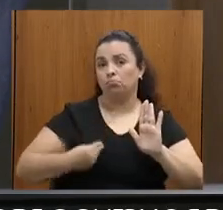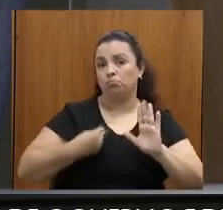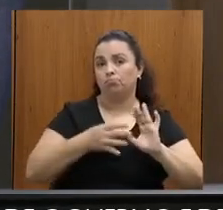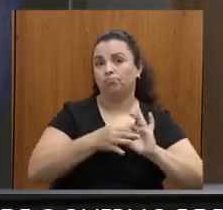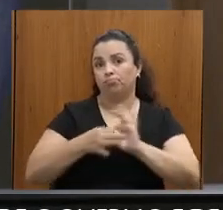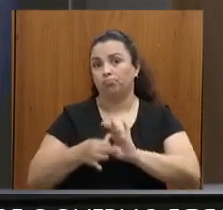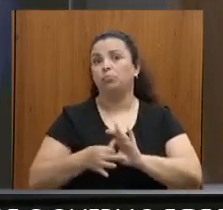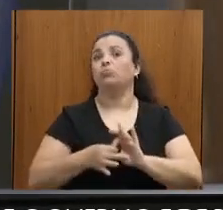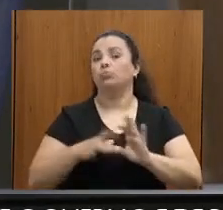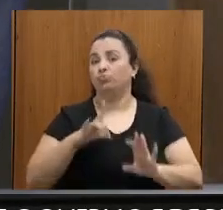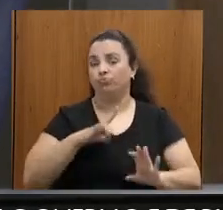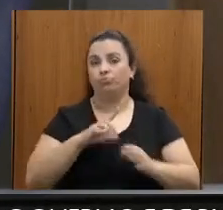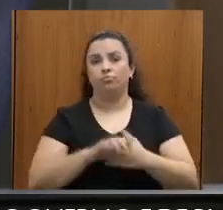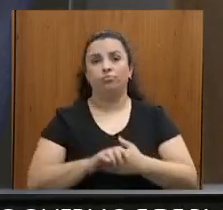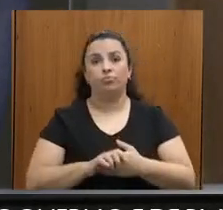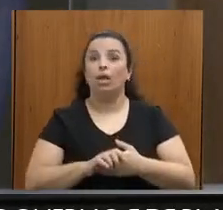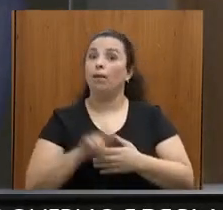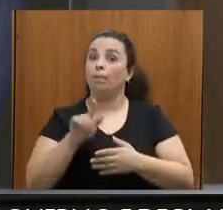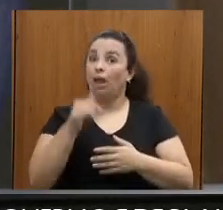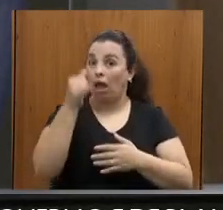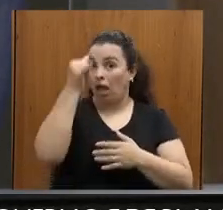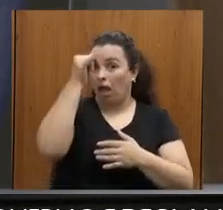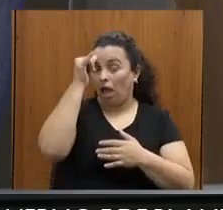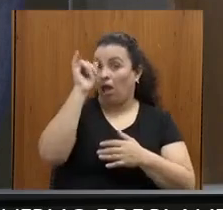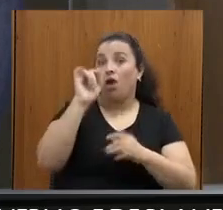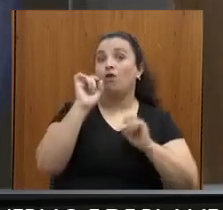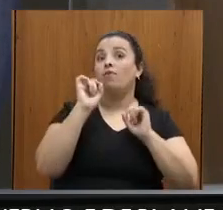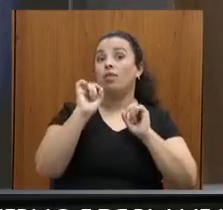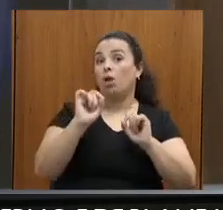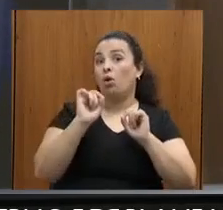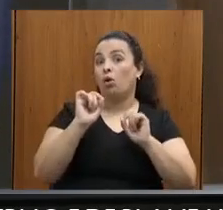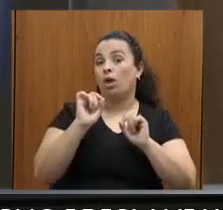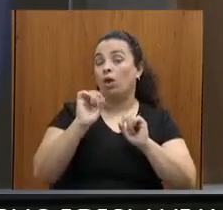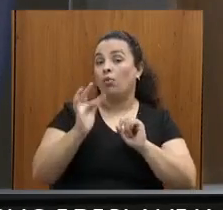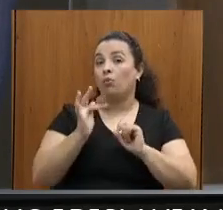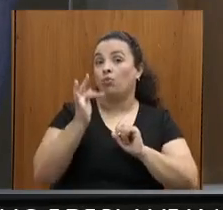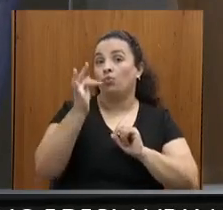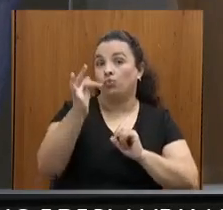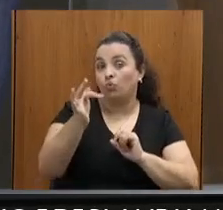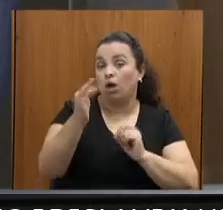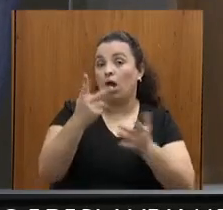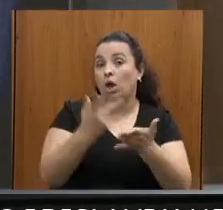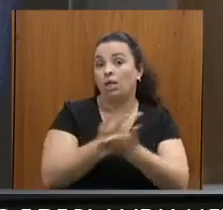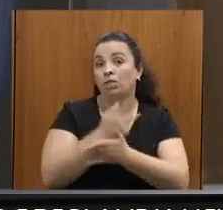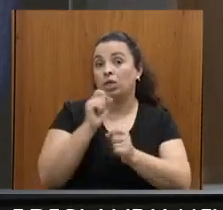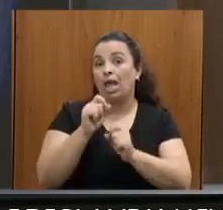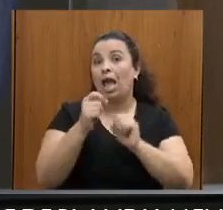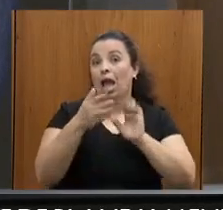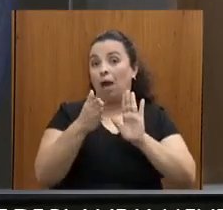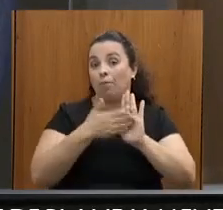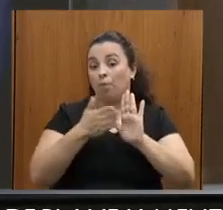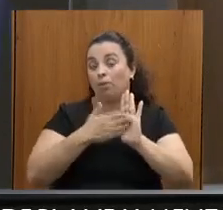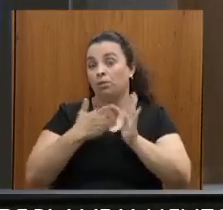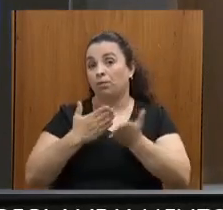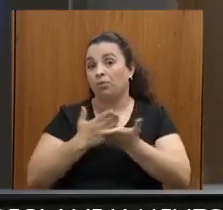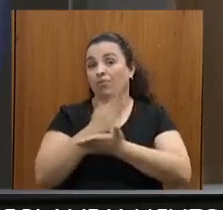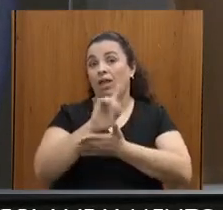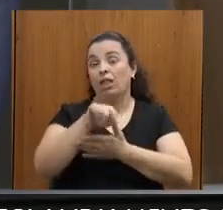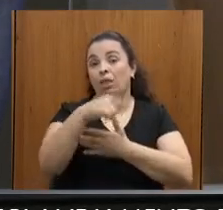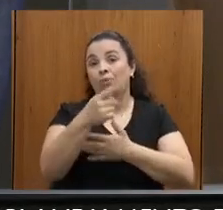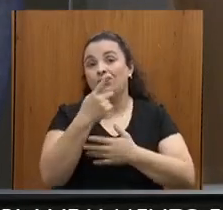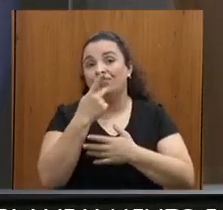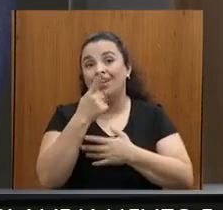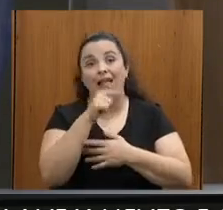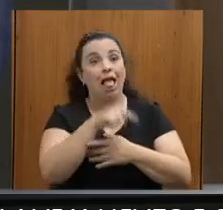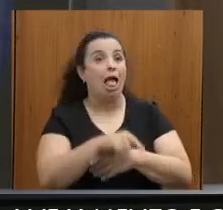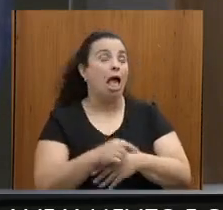Justamente para evitar lá na frente que a proposta que foi aprovada depois falasse